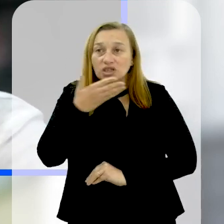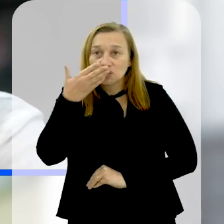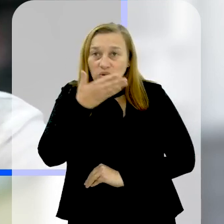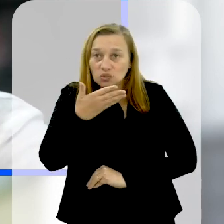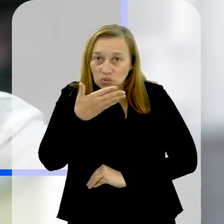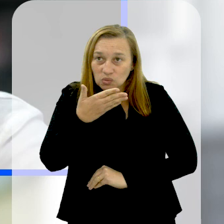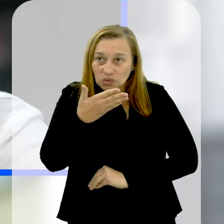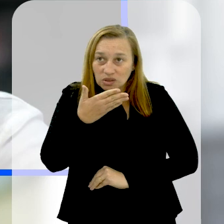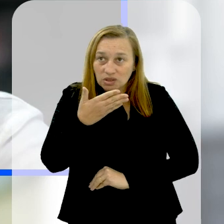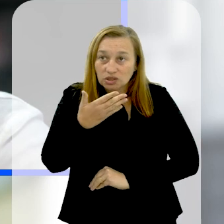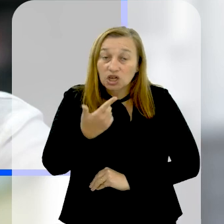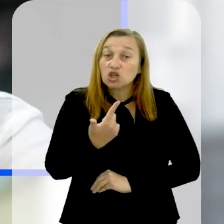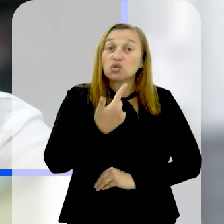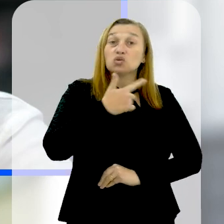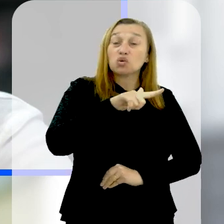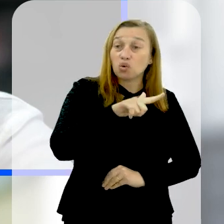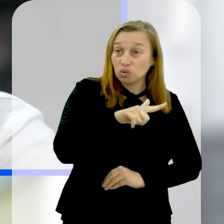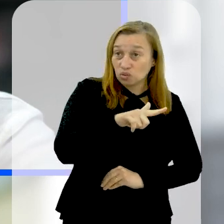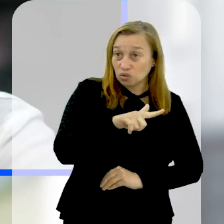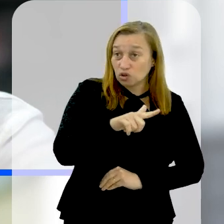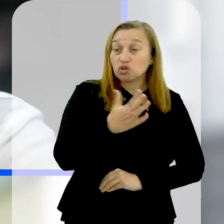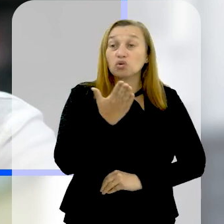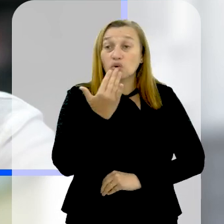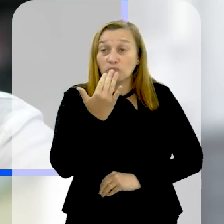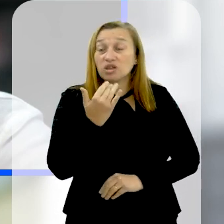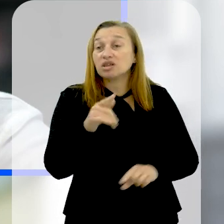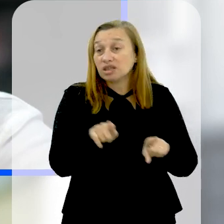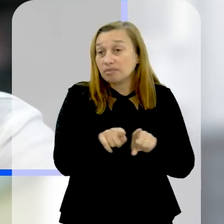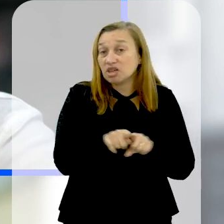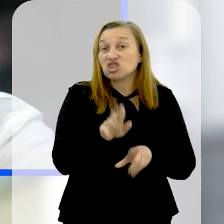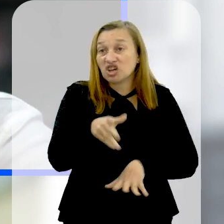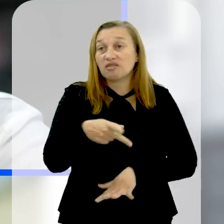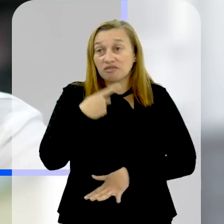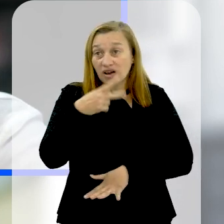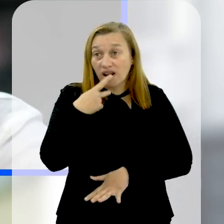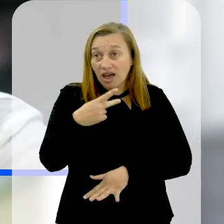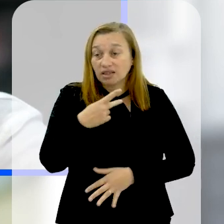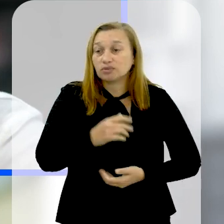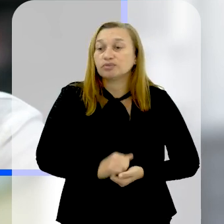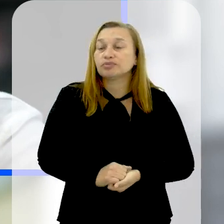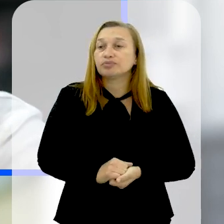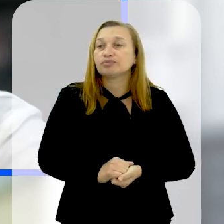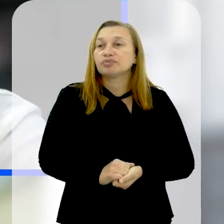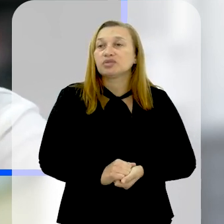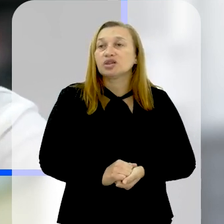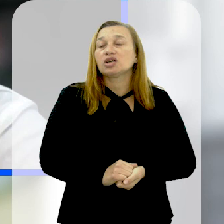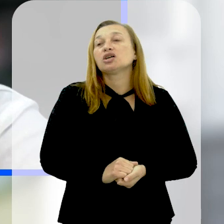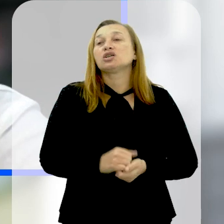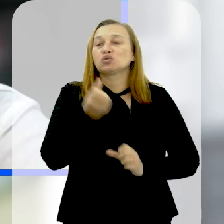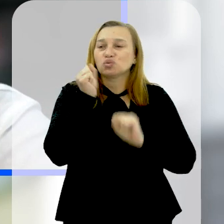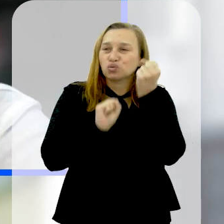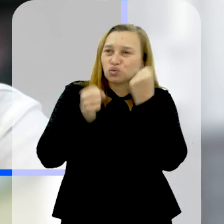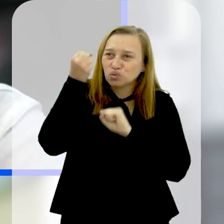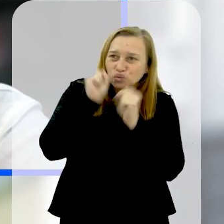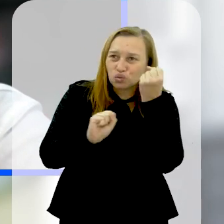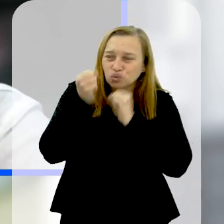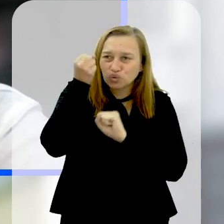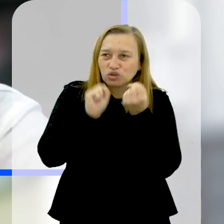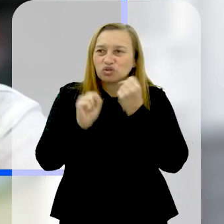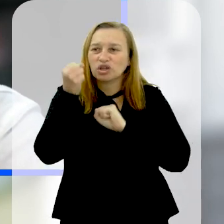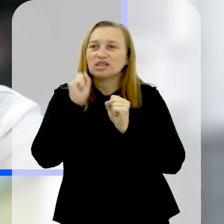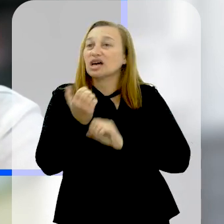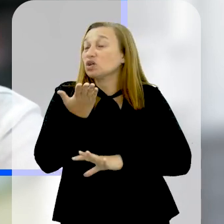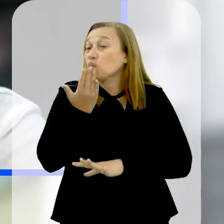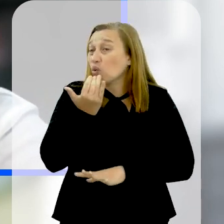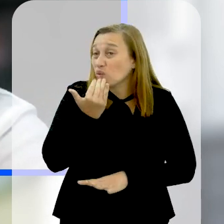adição de açúcar proposital e até esses outros elementos que o Cristiano citou aqui, que são ultraprocessados,